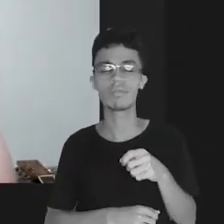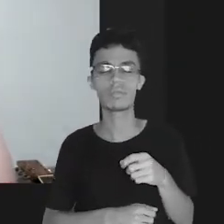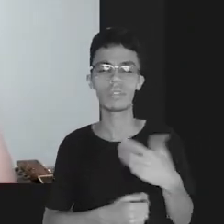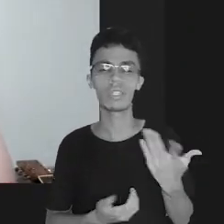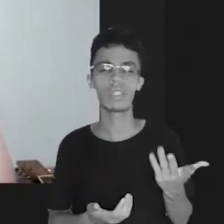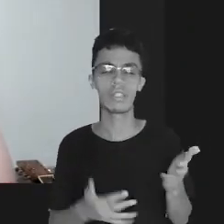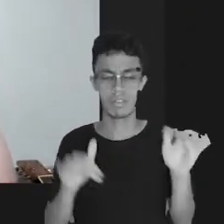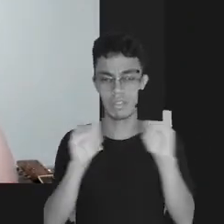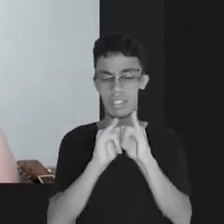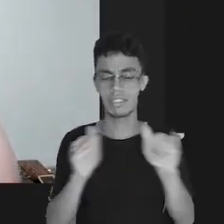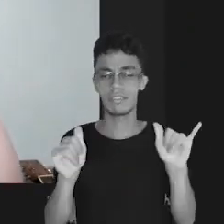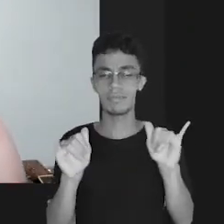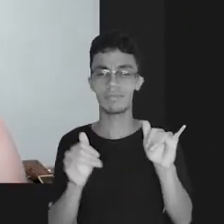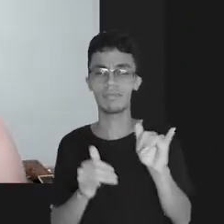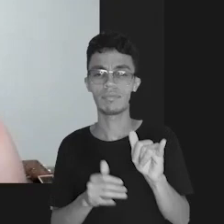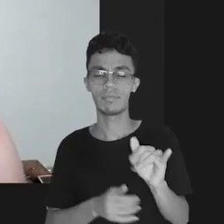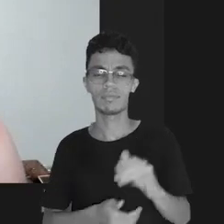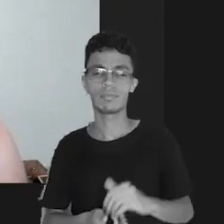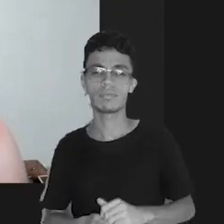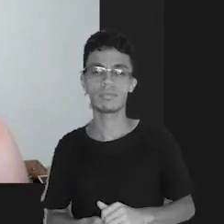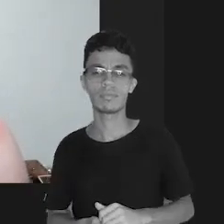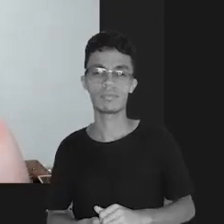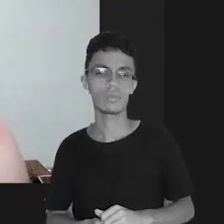dizeis, Excelência? Não é.